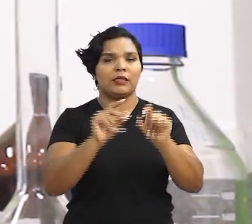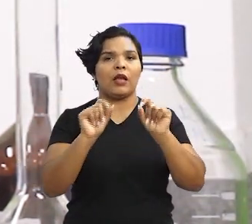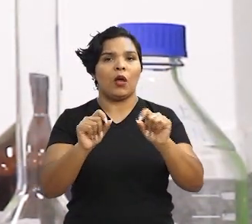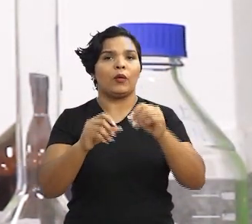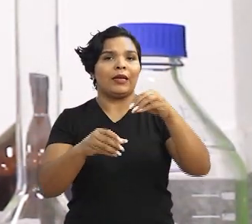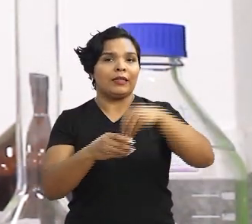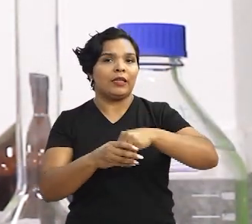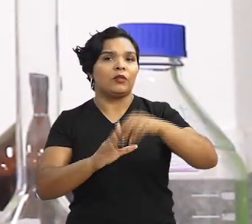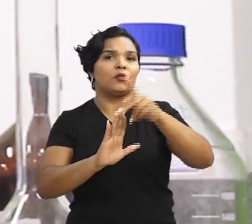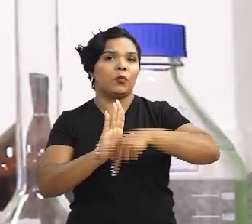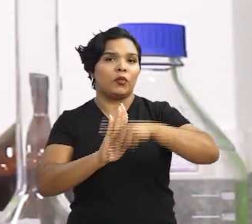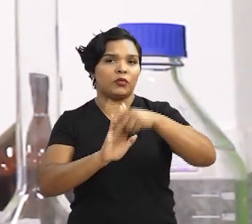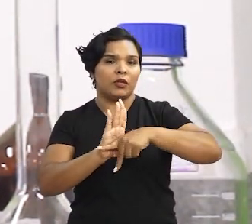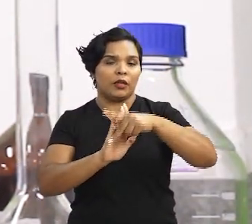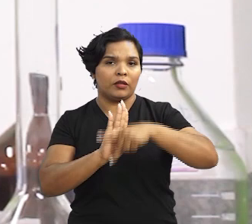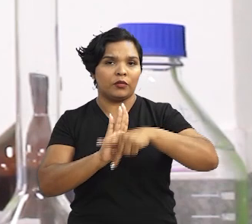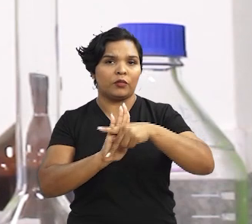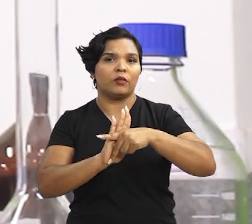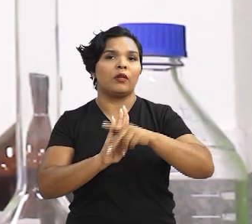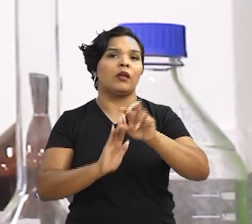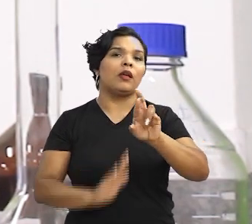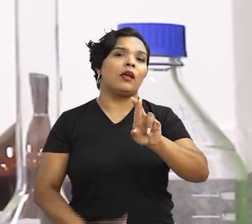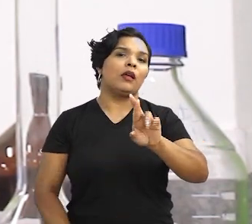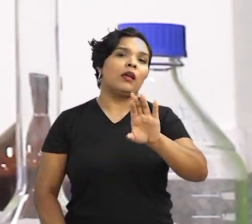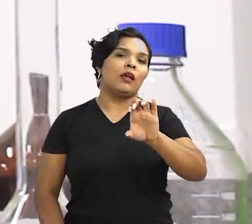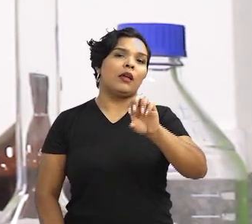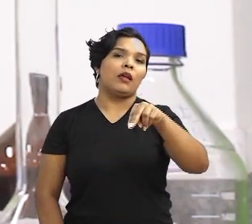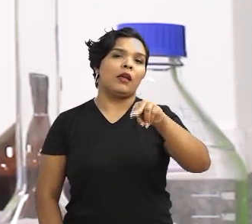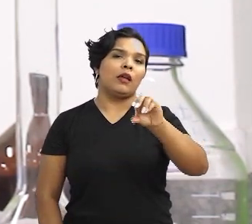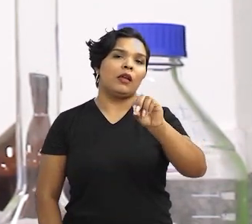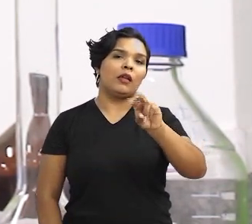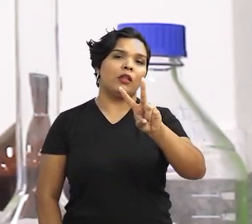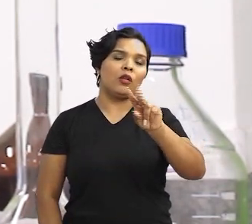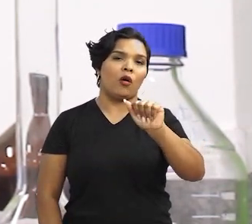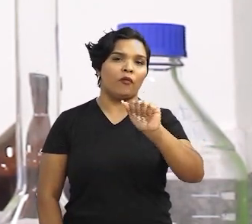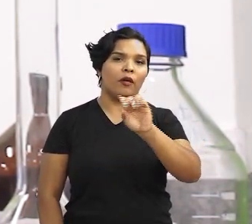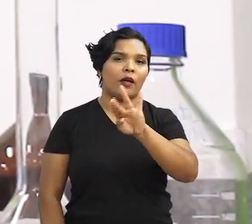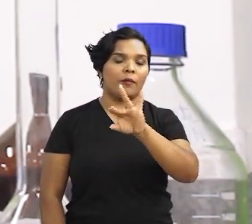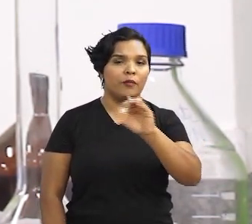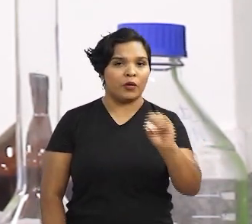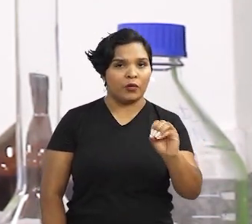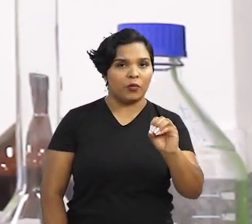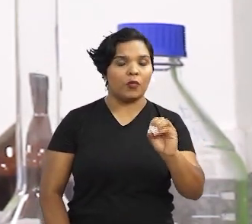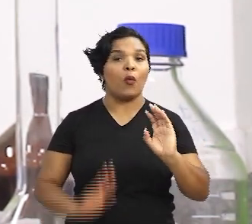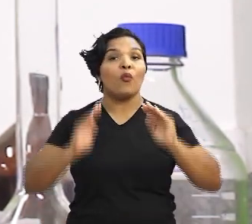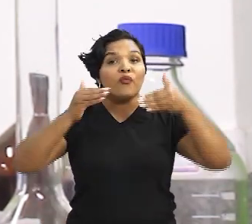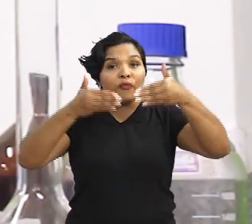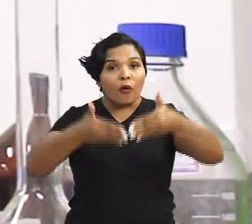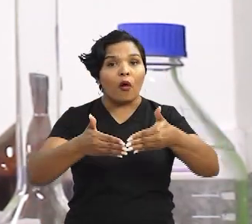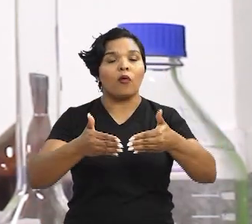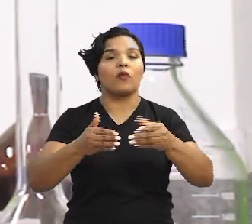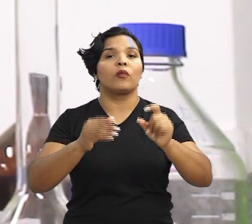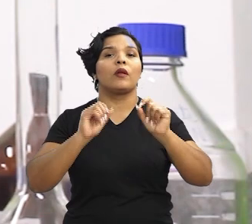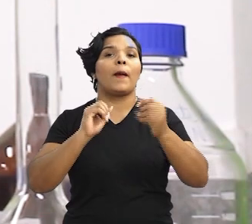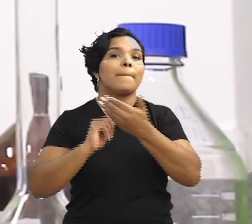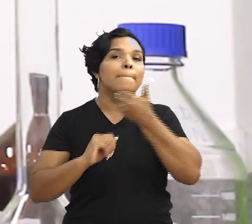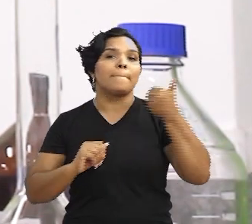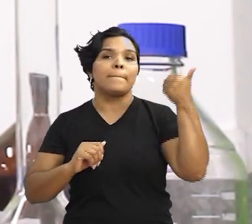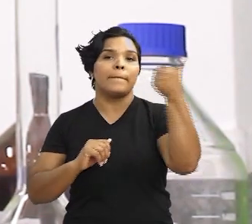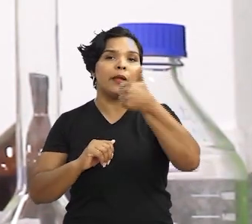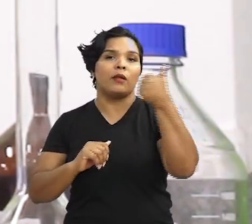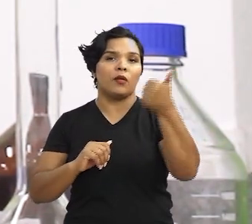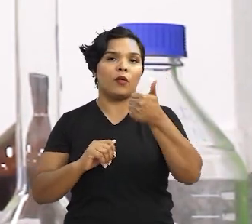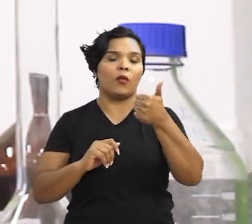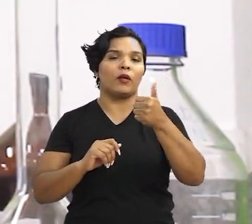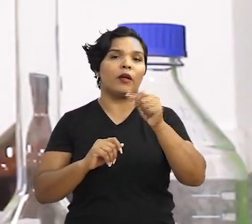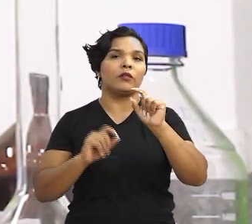pesquisa é dentro do projeto RenovaBio, do programa RenovaBio, na verdade, e o nosso foco em específico é melhorar